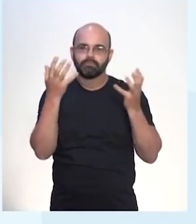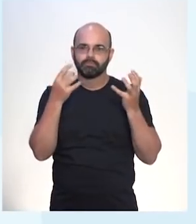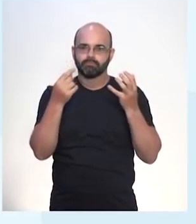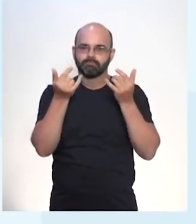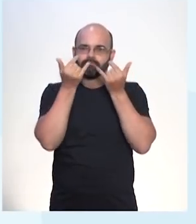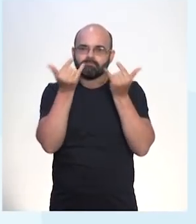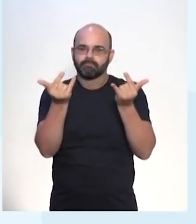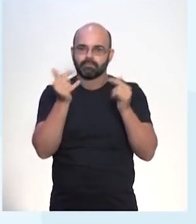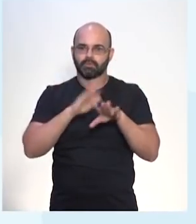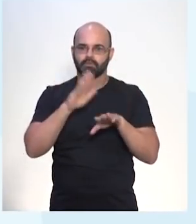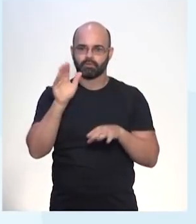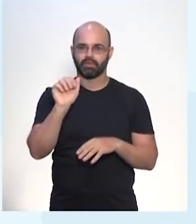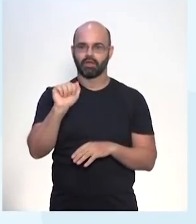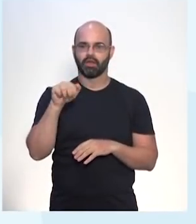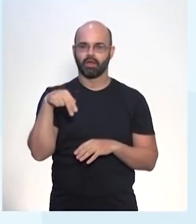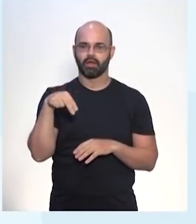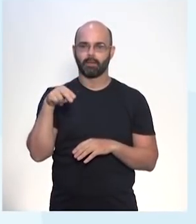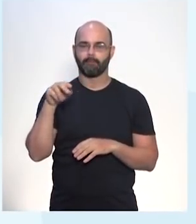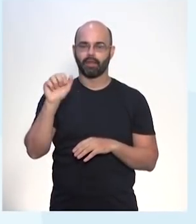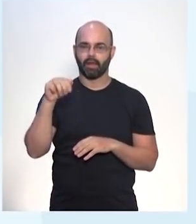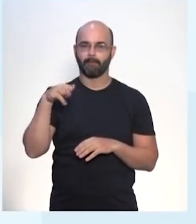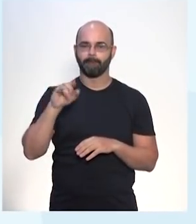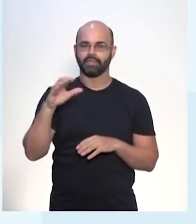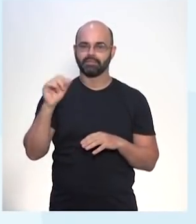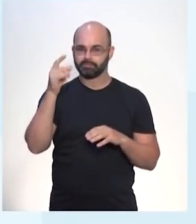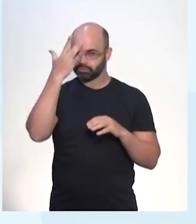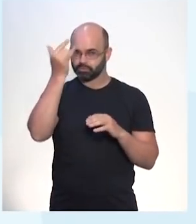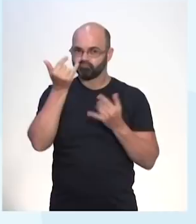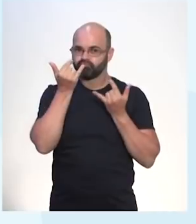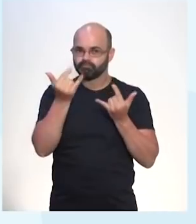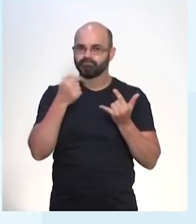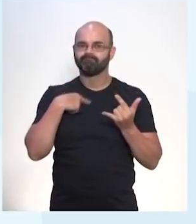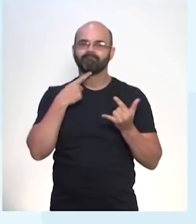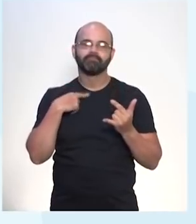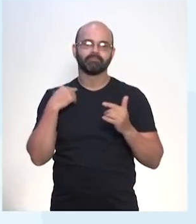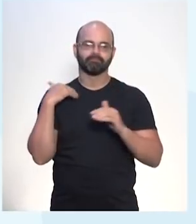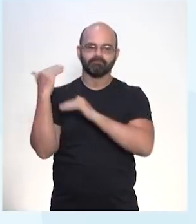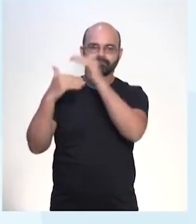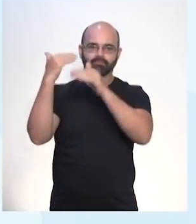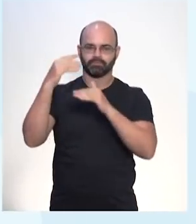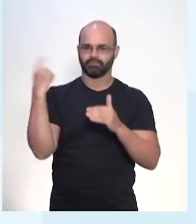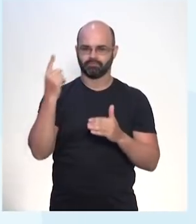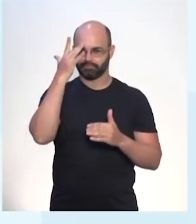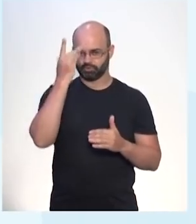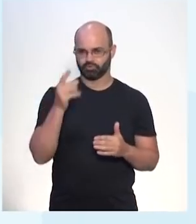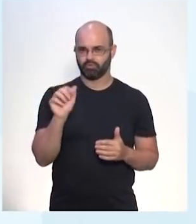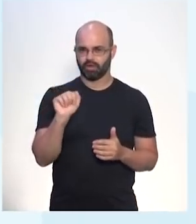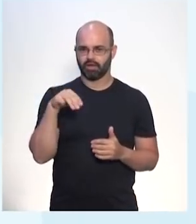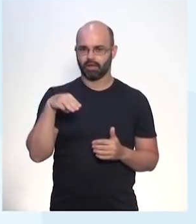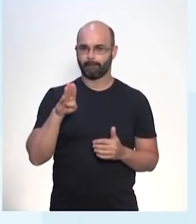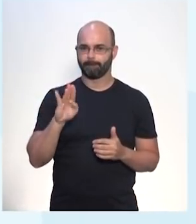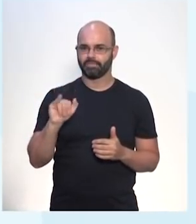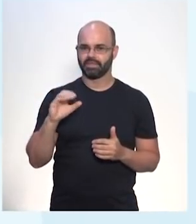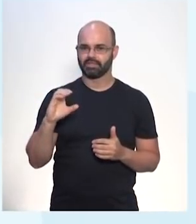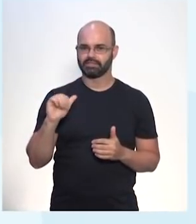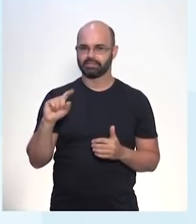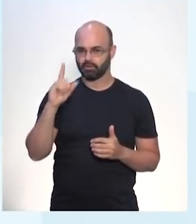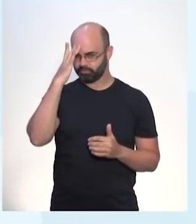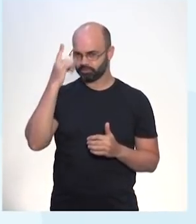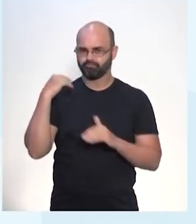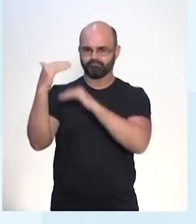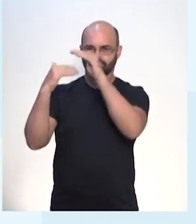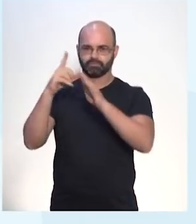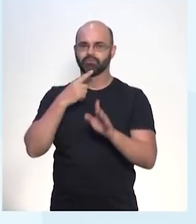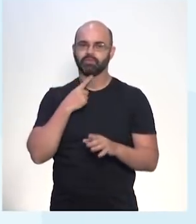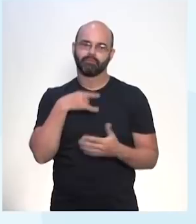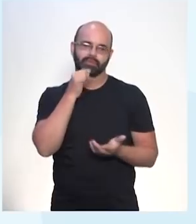bem ali na ambição que você tem, o desejo de progredir, de ser bem conceituado. Quem não quer, né, progredir na vida? Exato. Eu quero. Amor, quem não